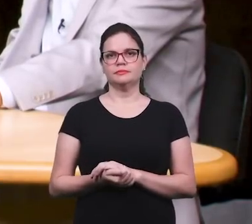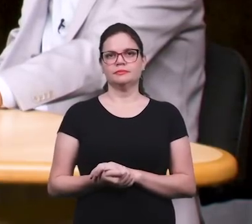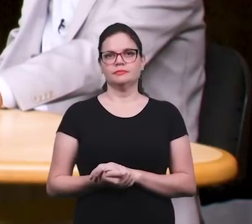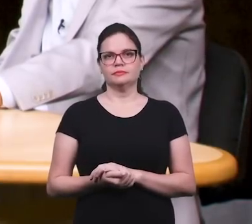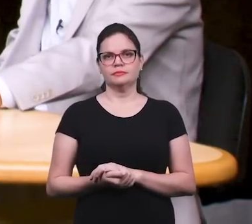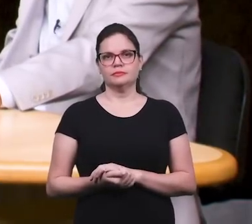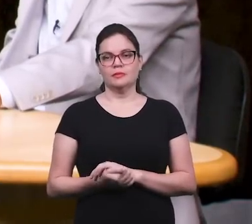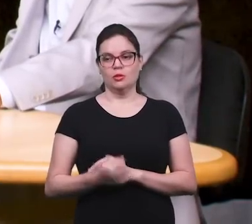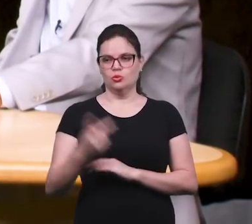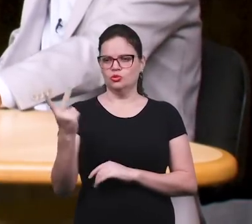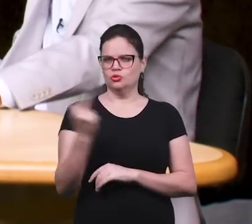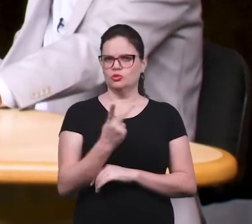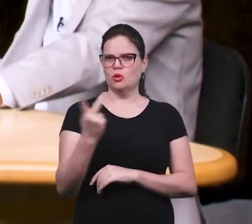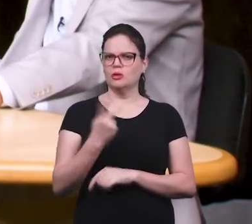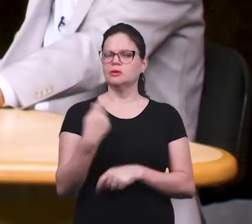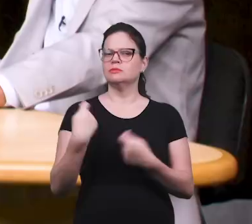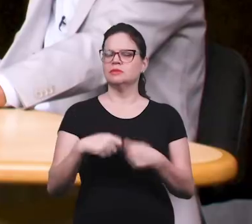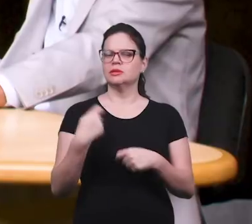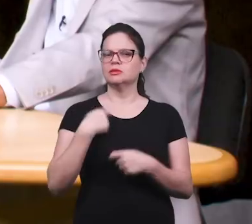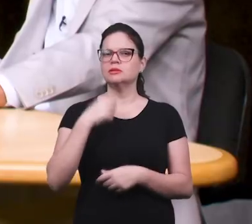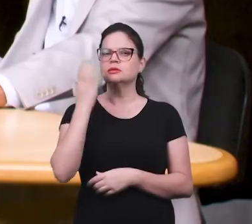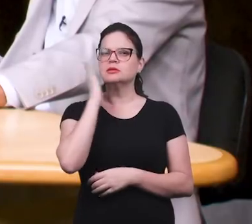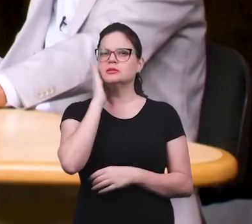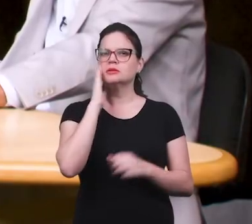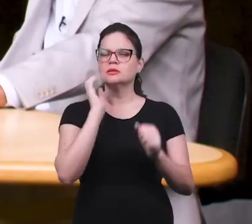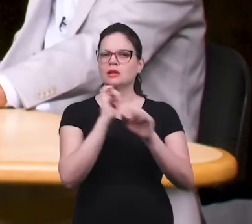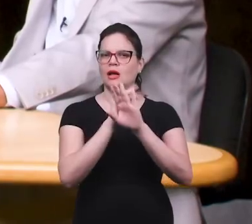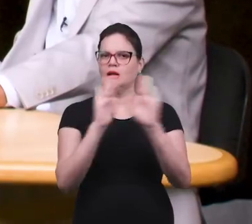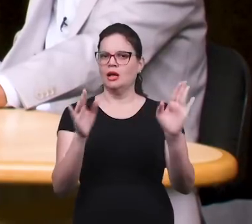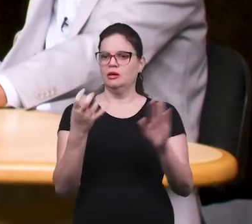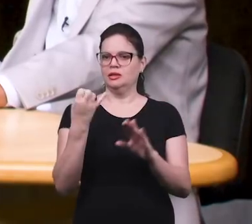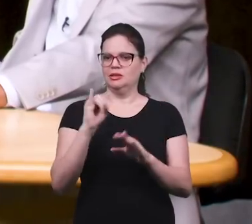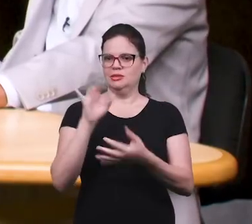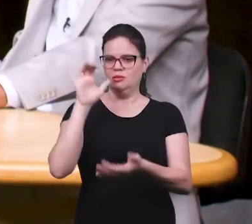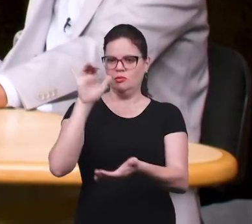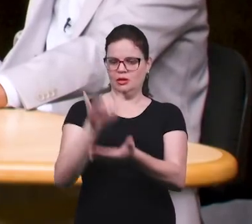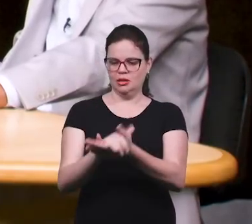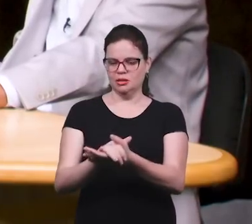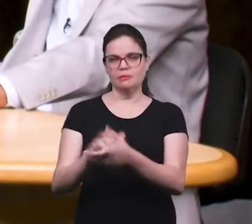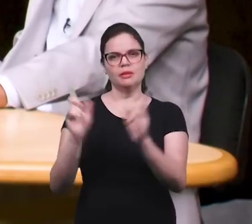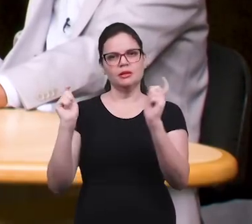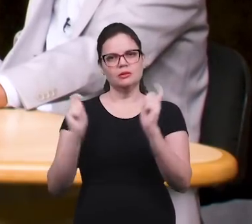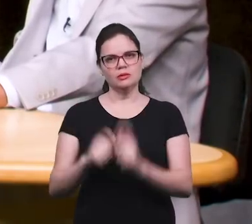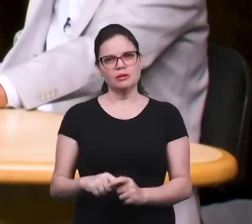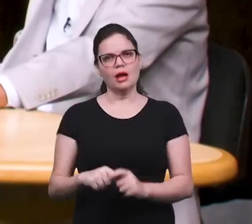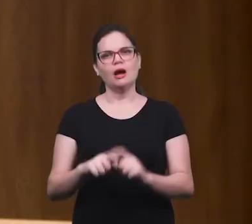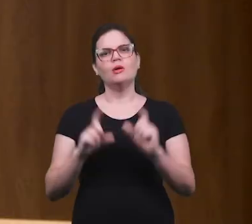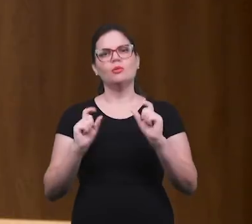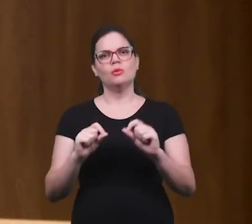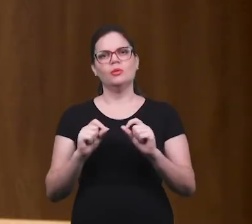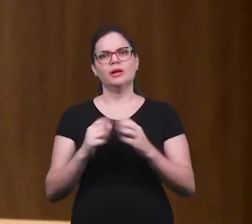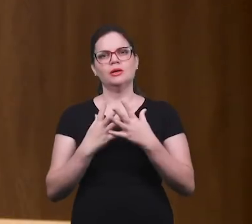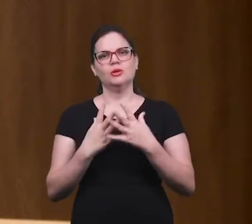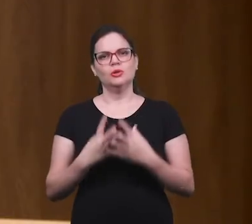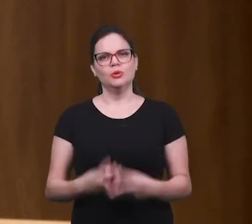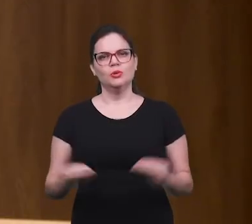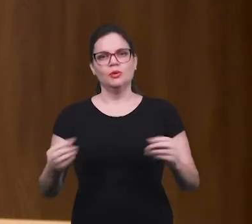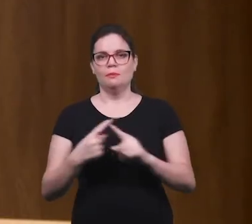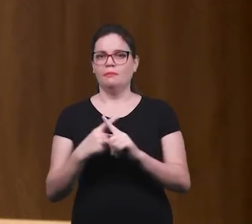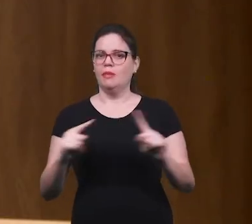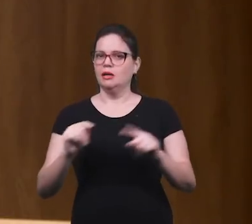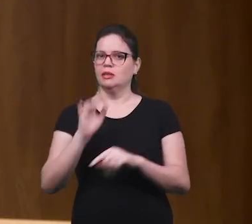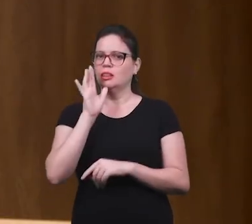marido, entendendo que o casamento traz cura, o casamento é um remédio, ter paciência.